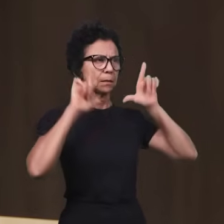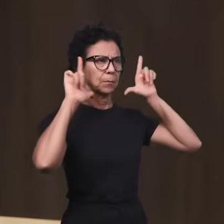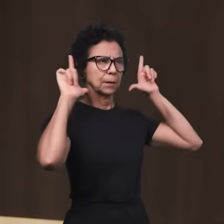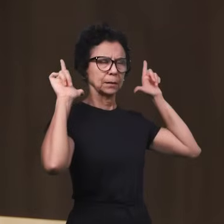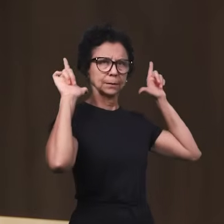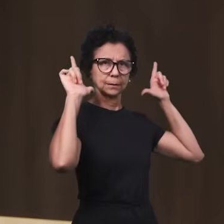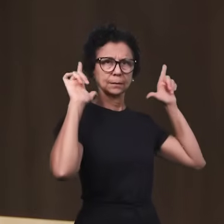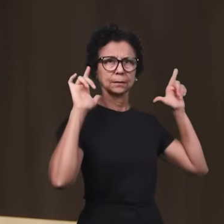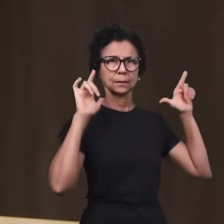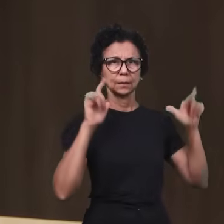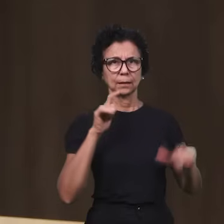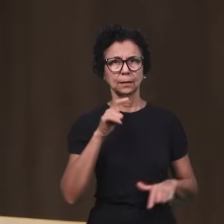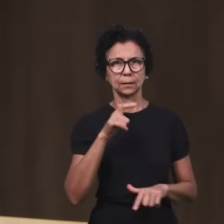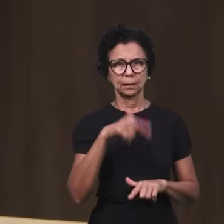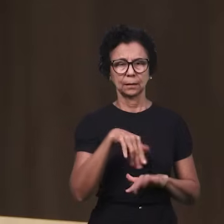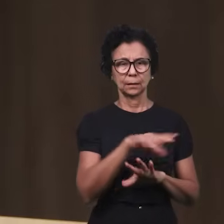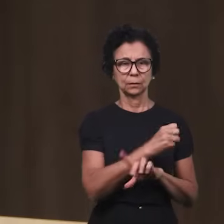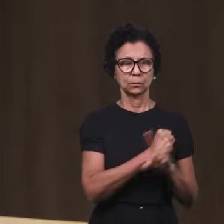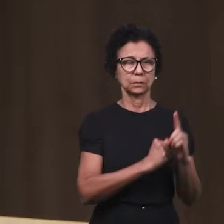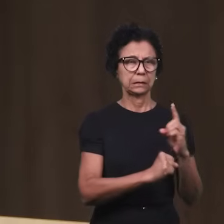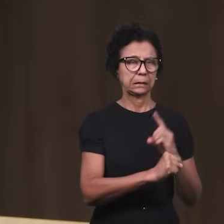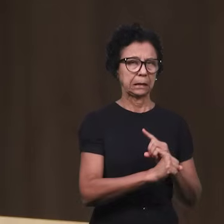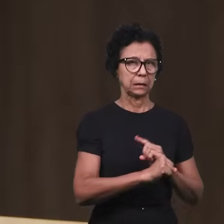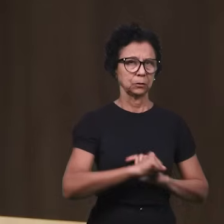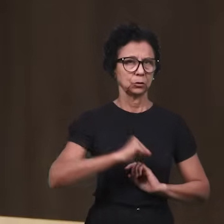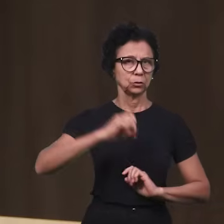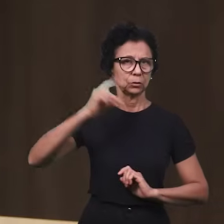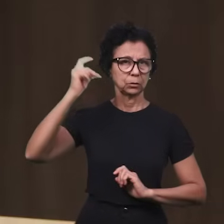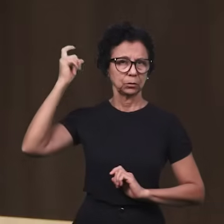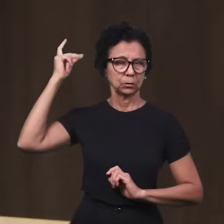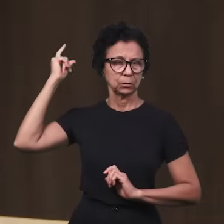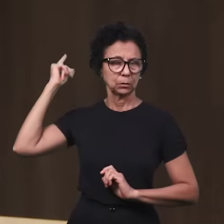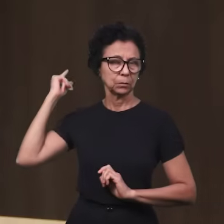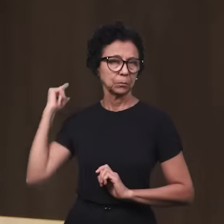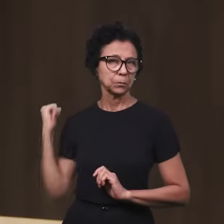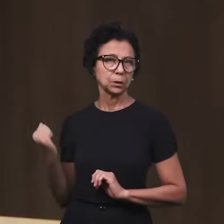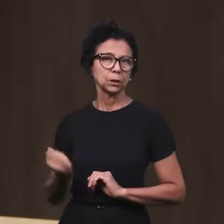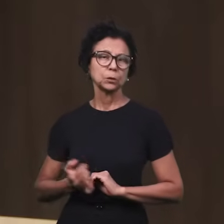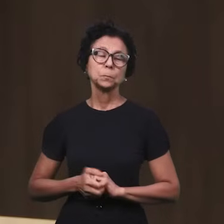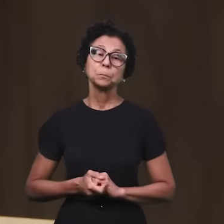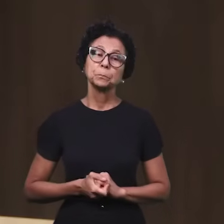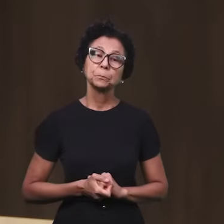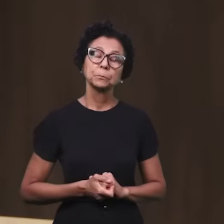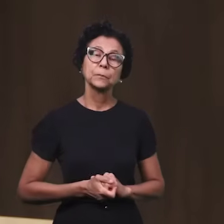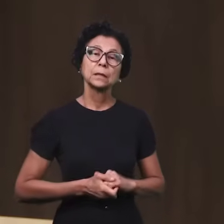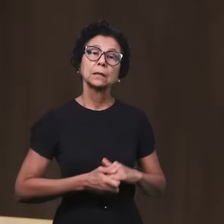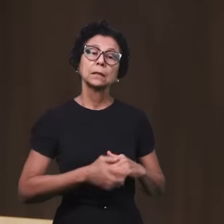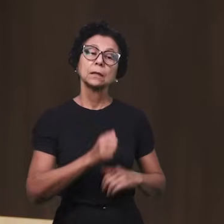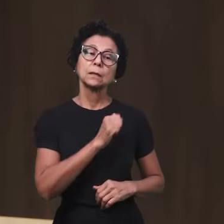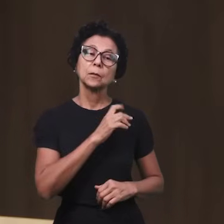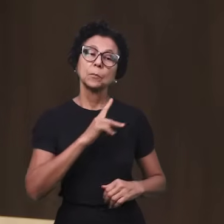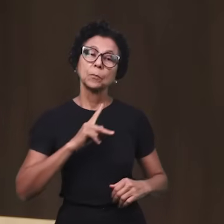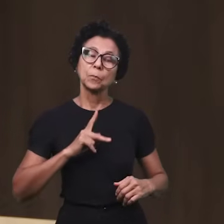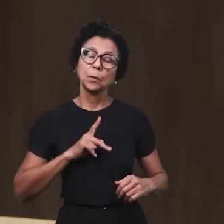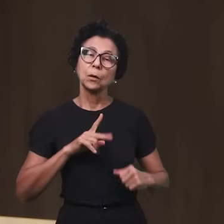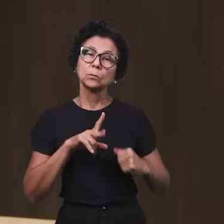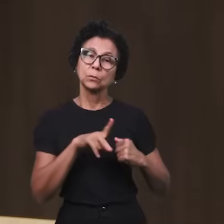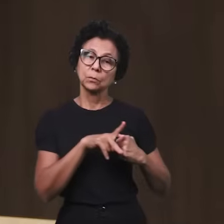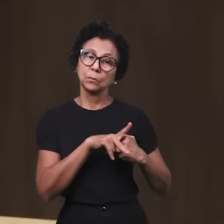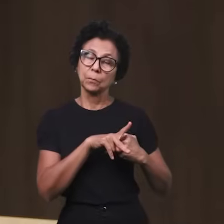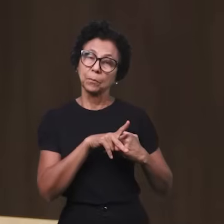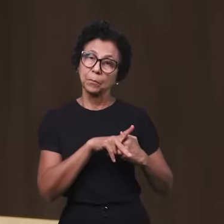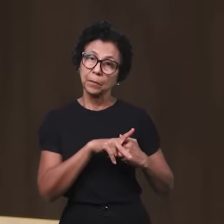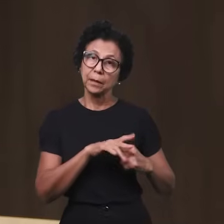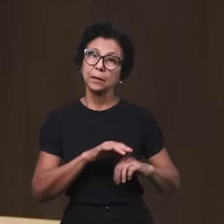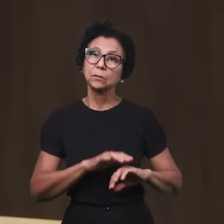de exibição da sociedade daquela época. E o apóstolo Pedro, ele faz uma menção